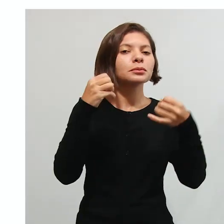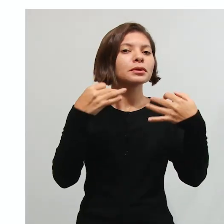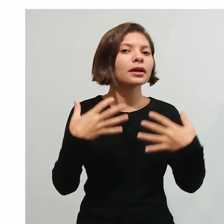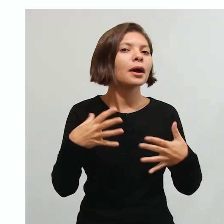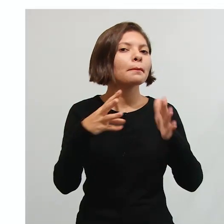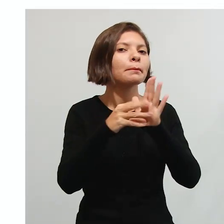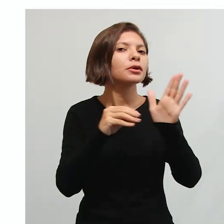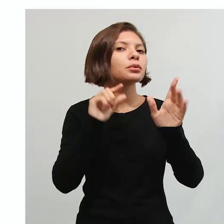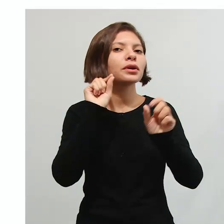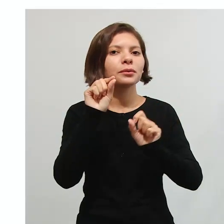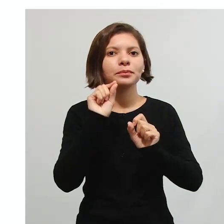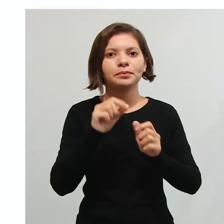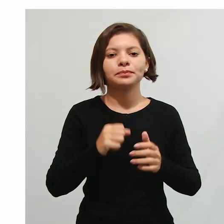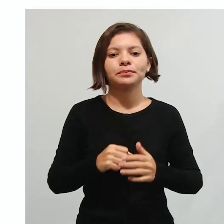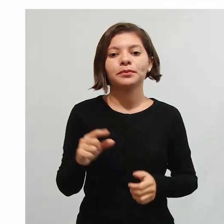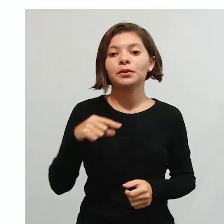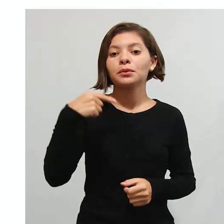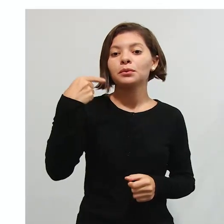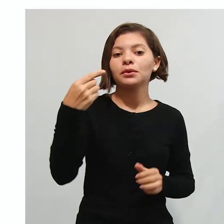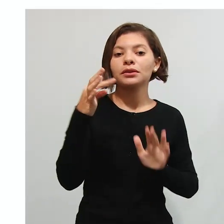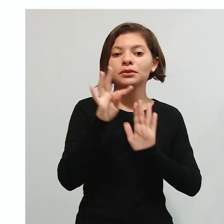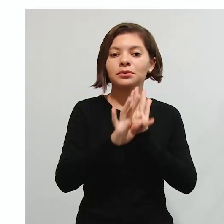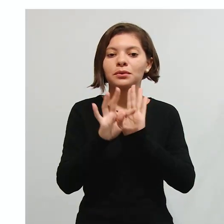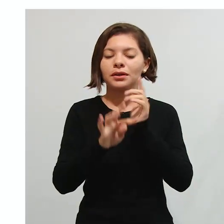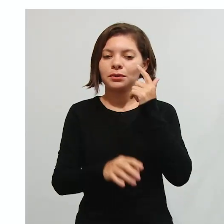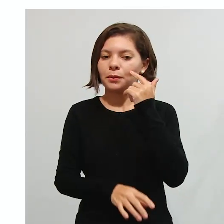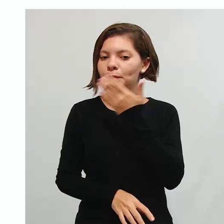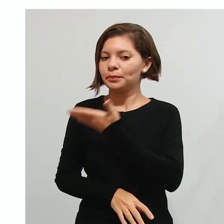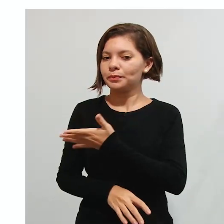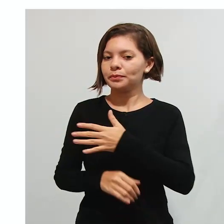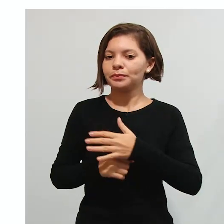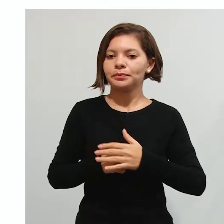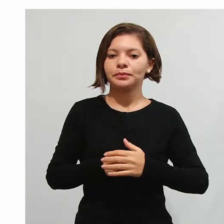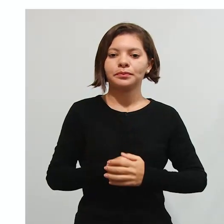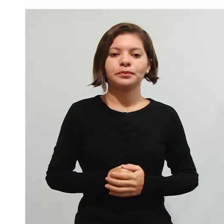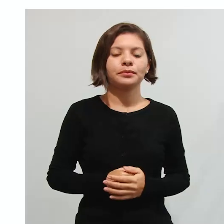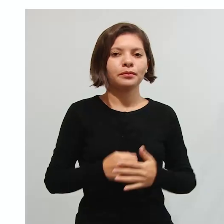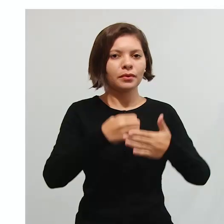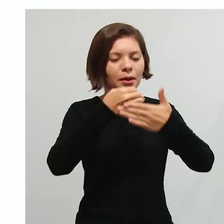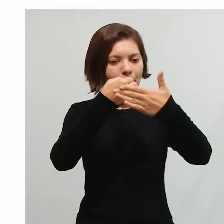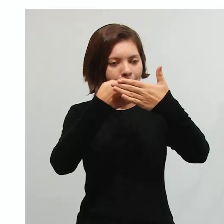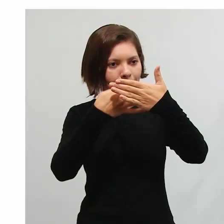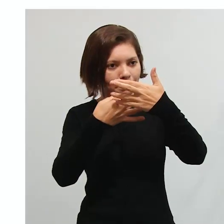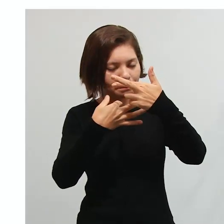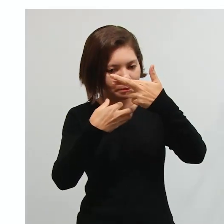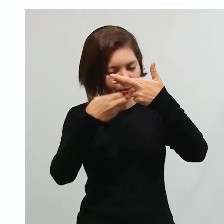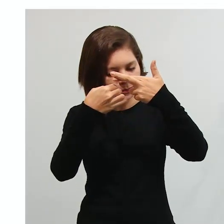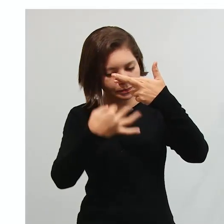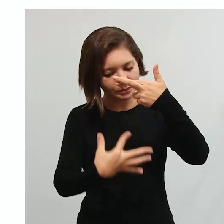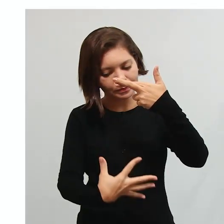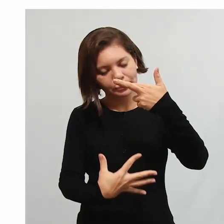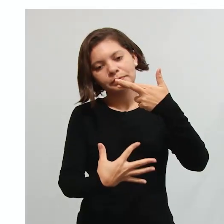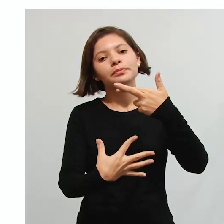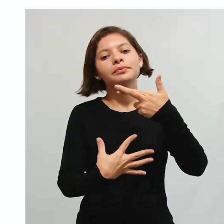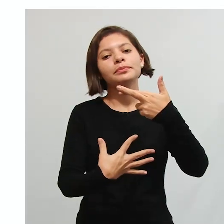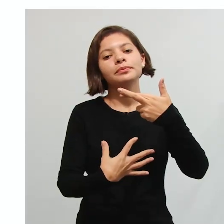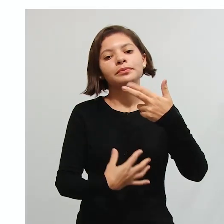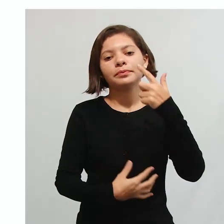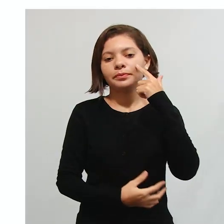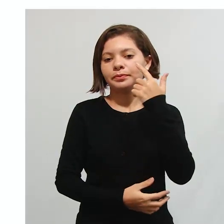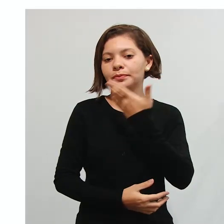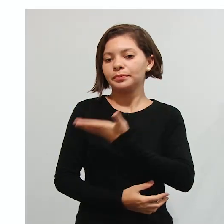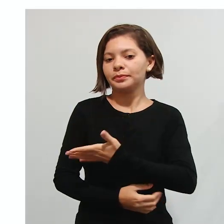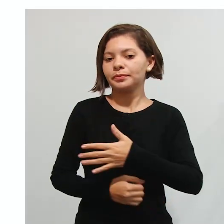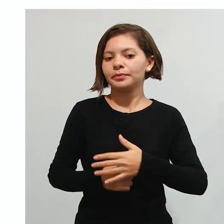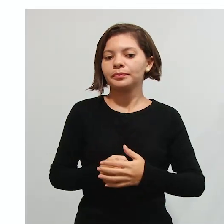métodos utilizados e os pós textuais são as referências né são as referências eh bibliográficas né